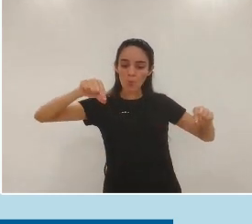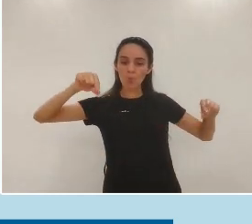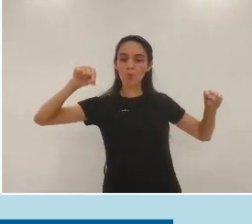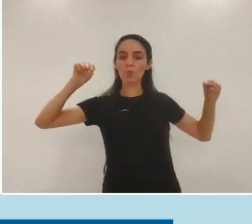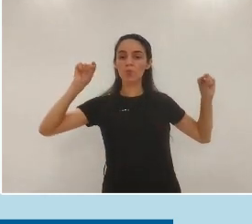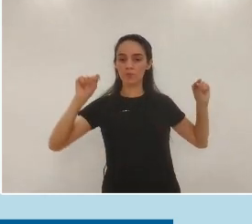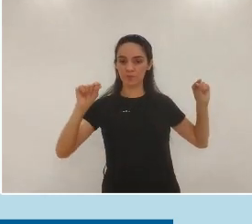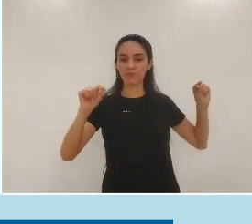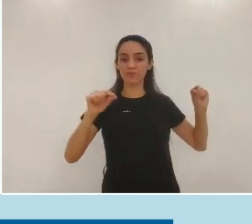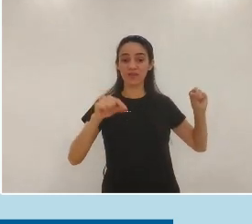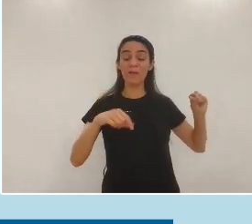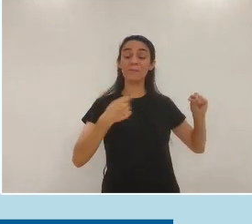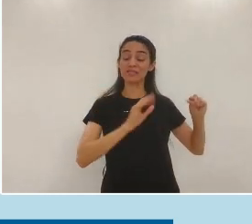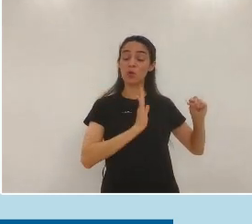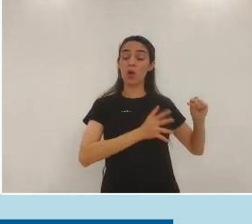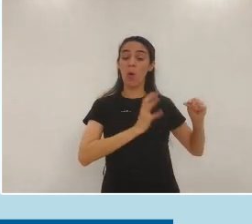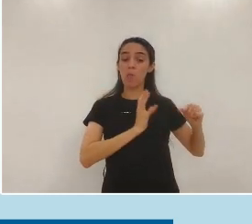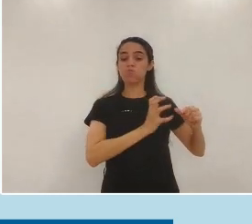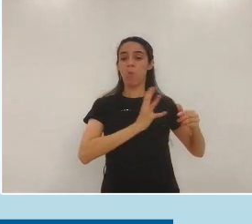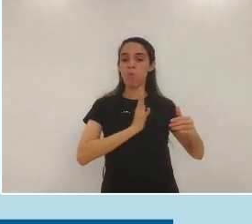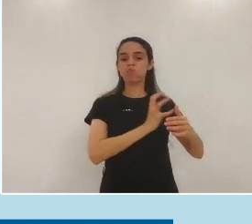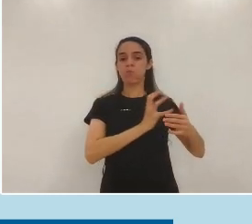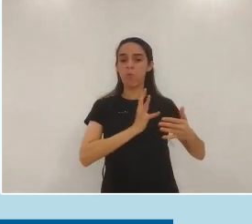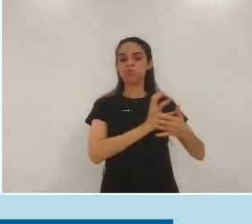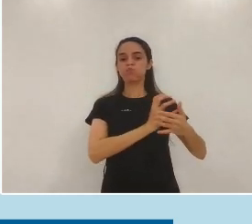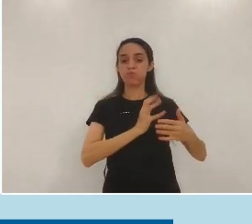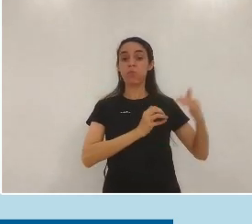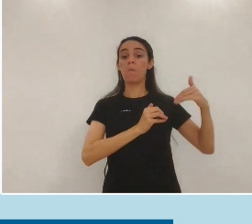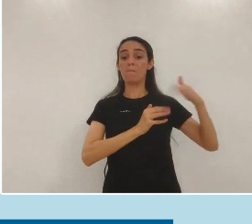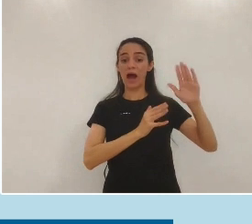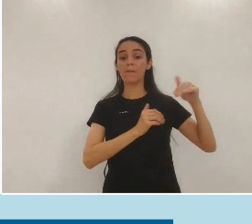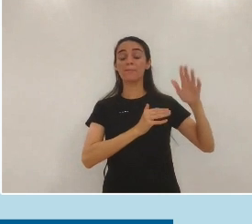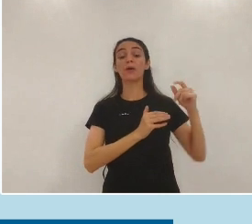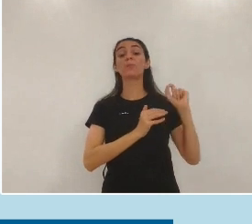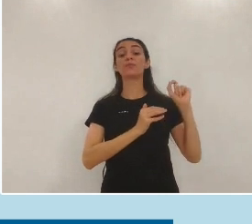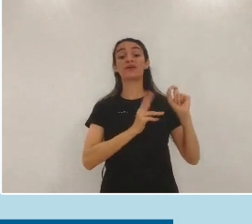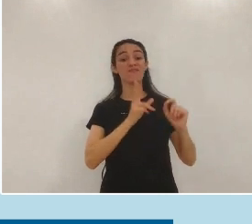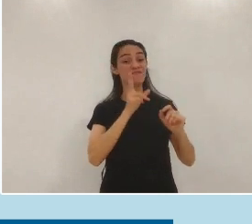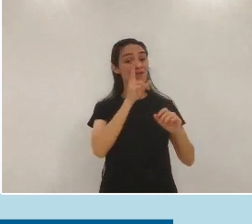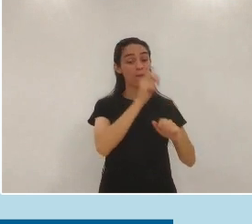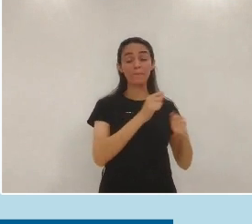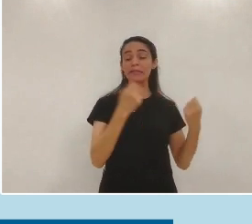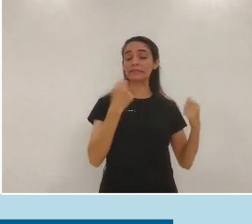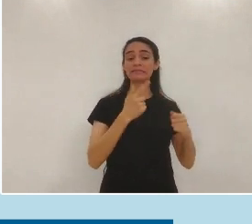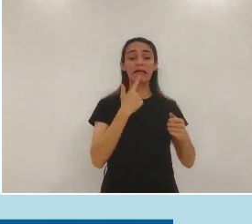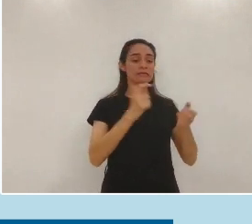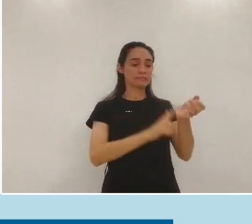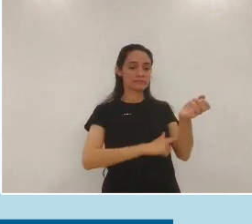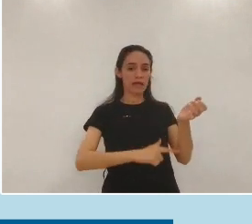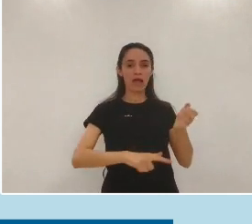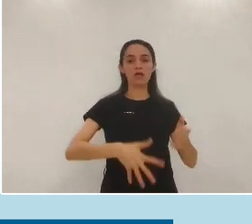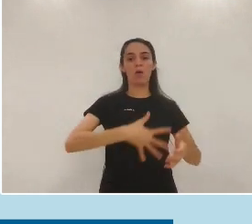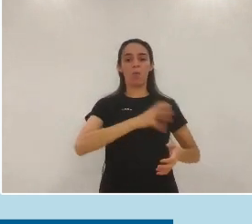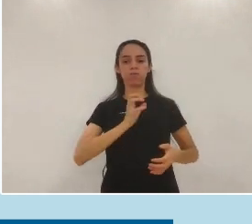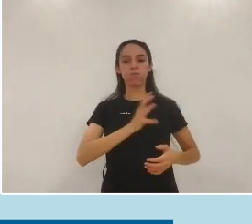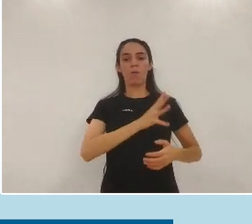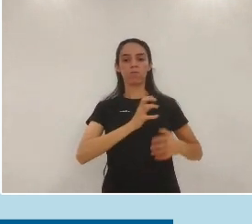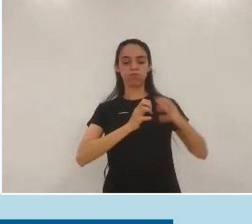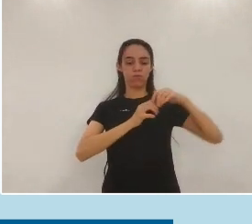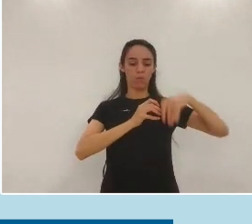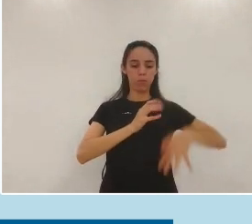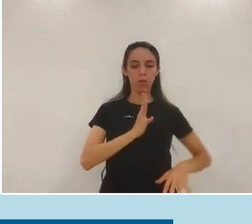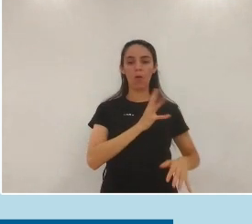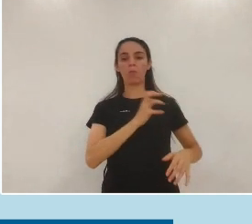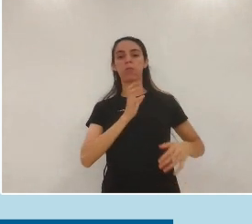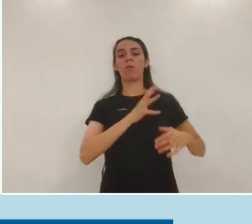mais, porque eu preciso de mais força para bombear esse sangue. Igualmente, quando eu levanto e parece que eu vou